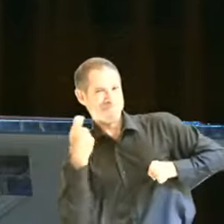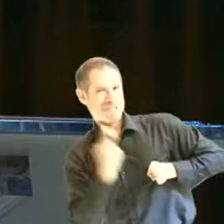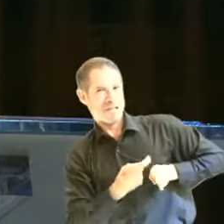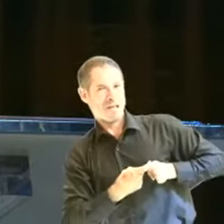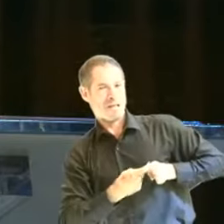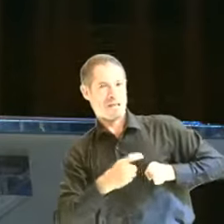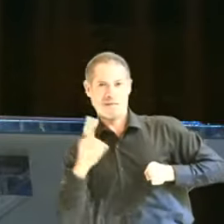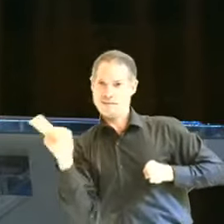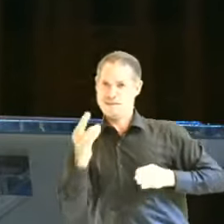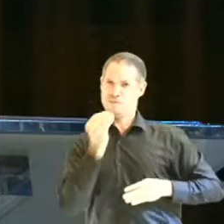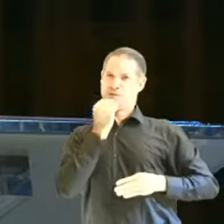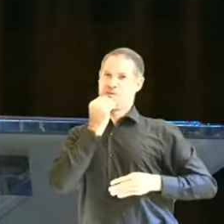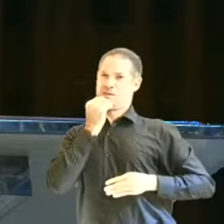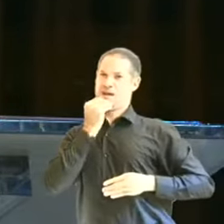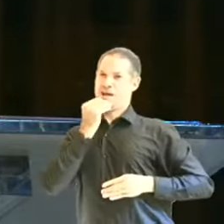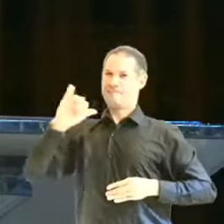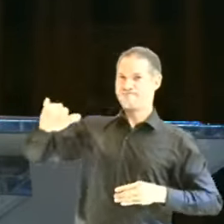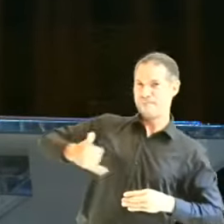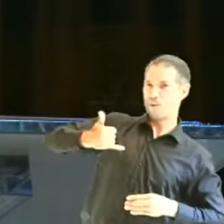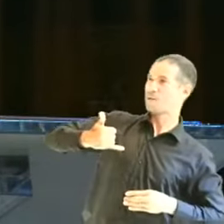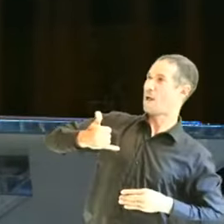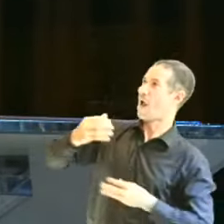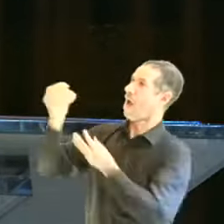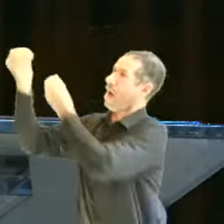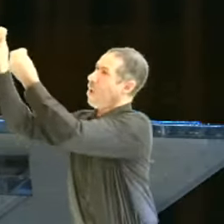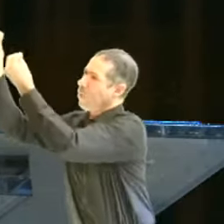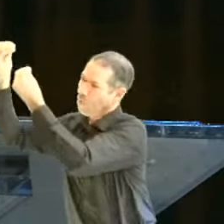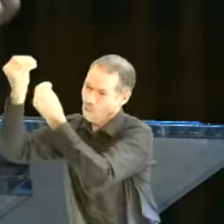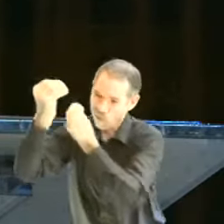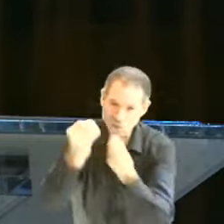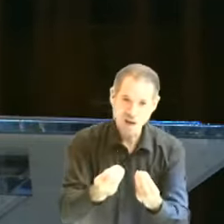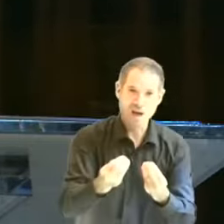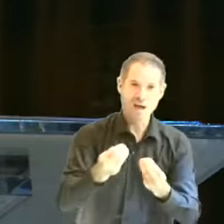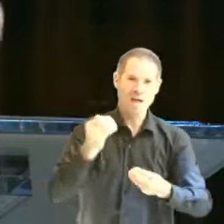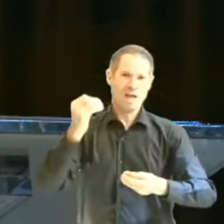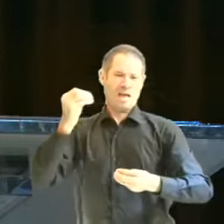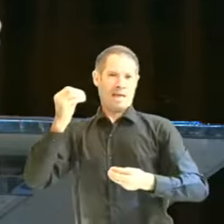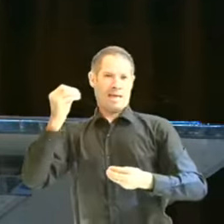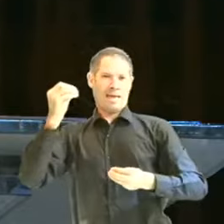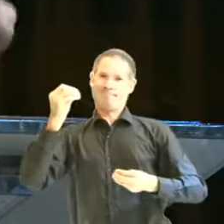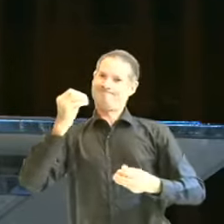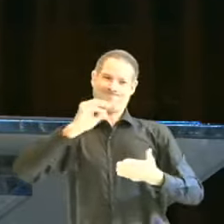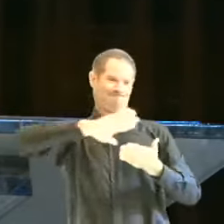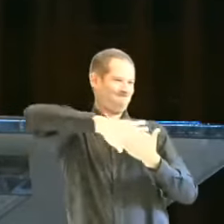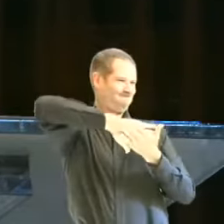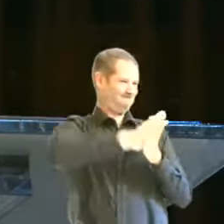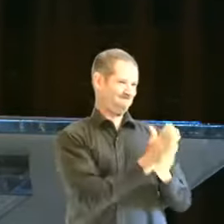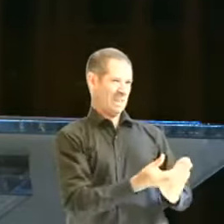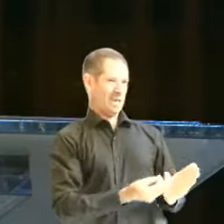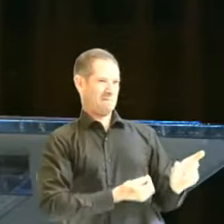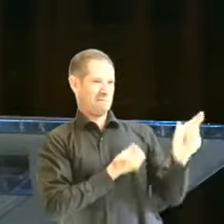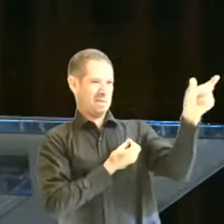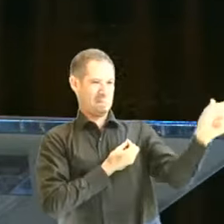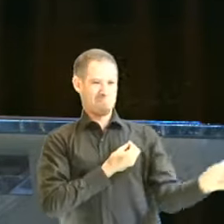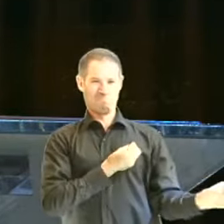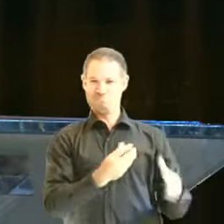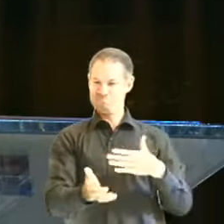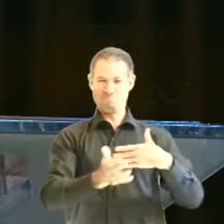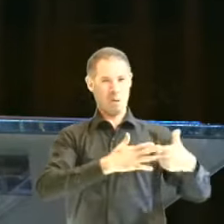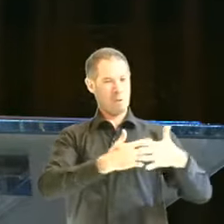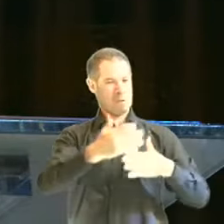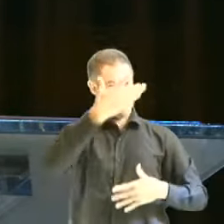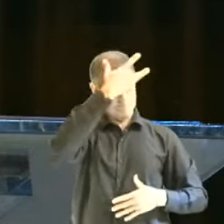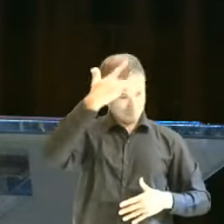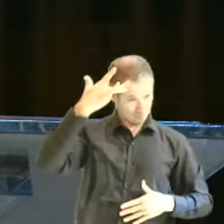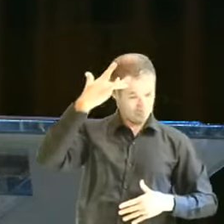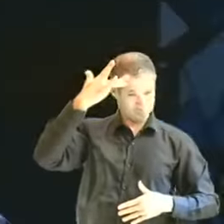não aproveitar as oportunidades que eu dou é a maior tragédia na vida de qualquer ser humano. E